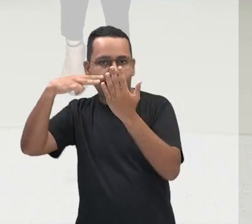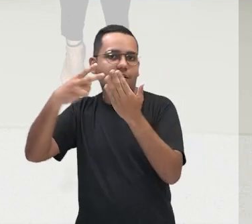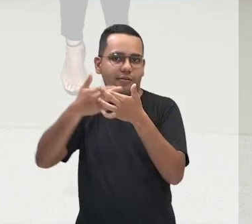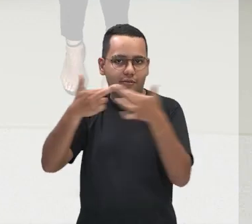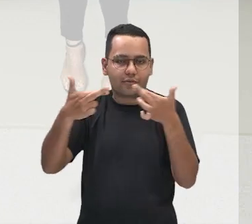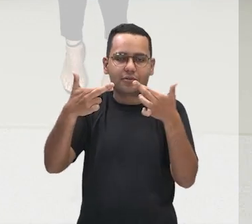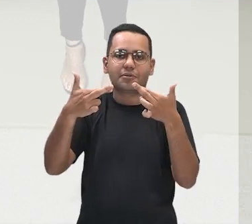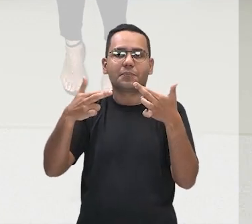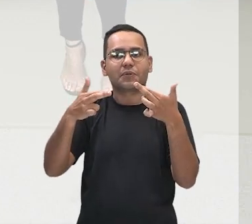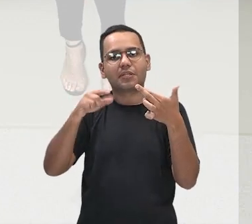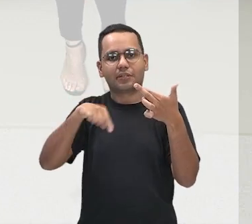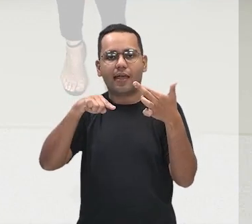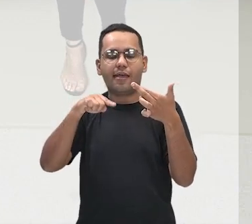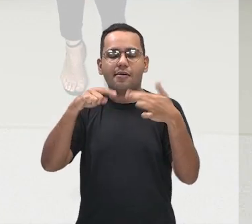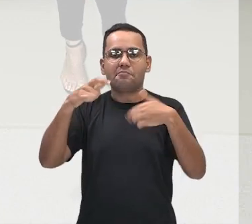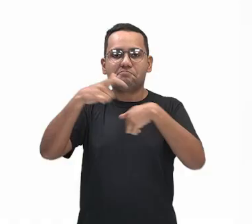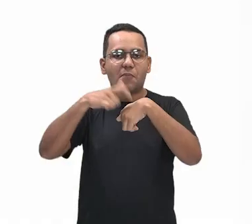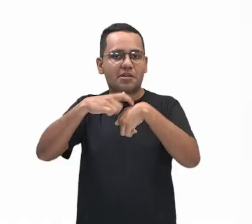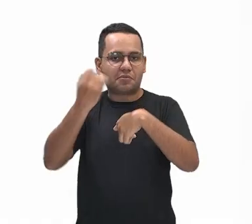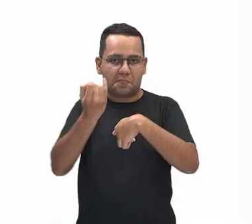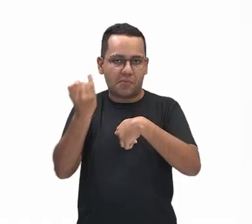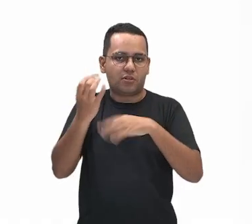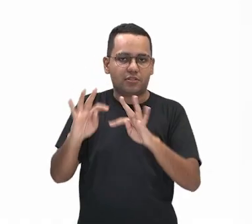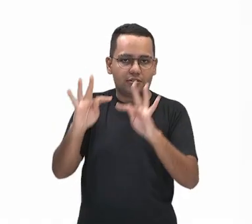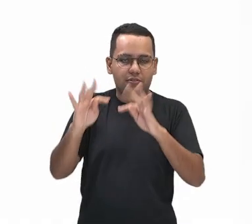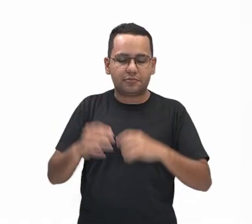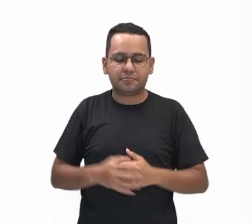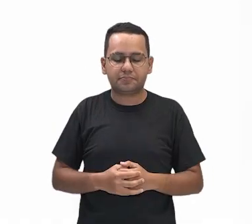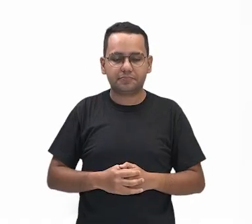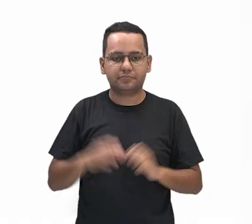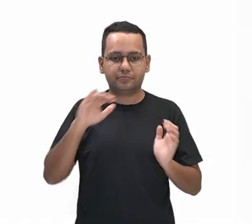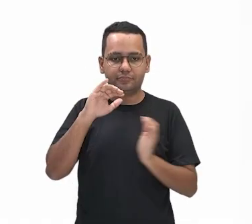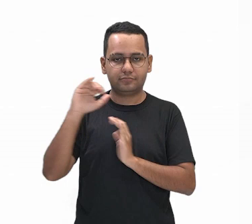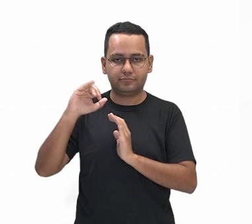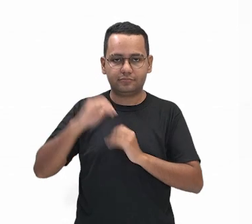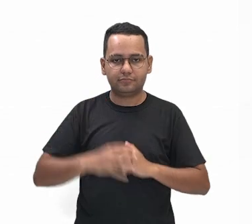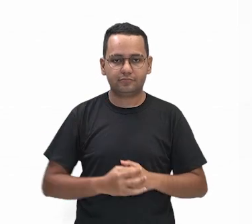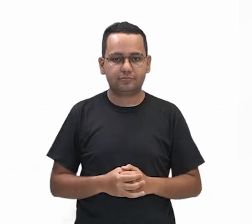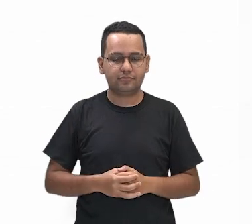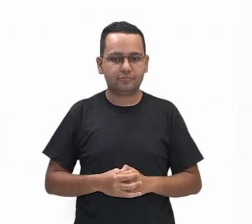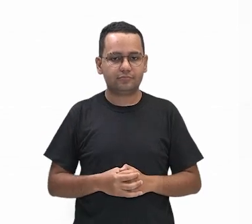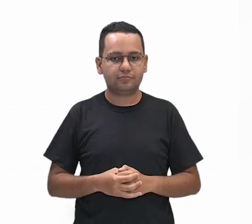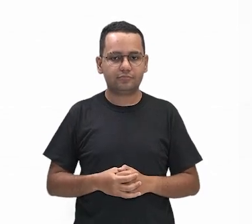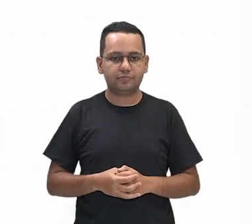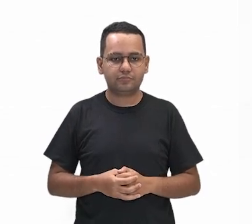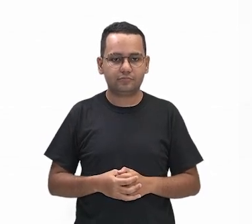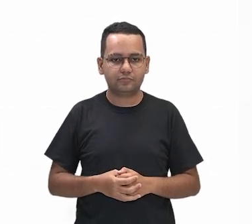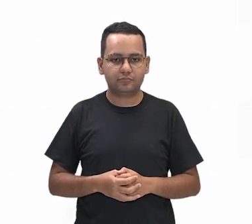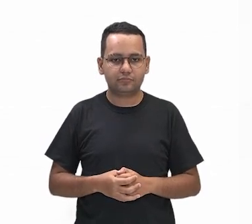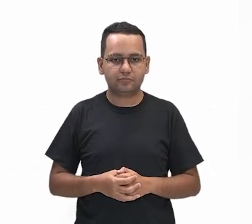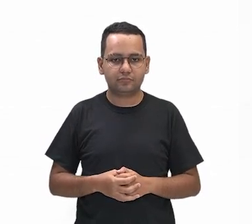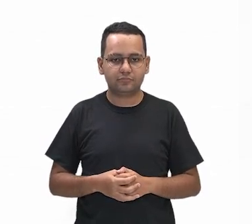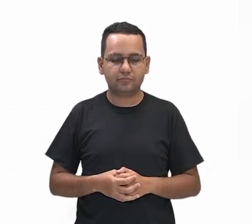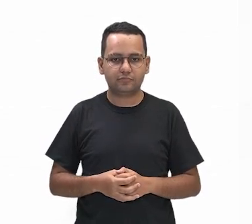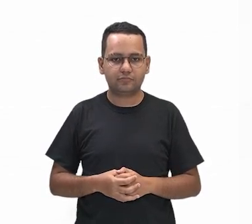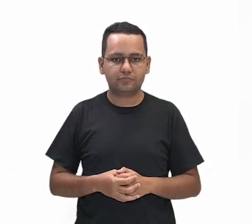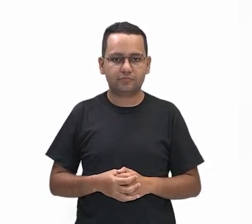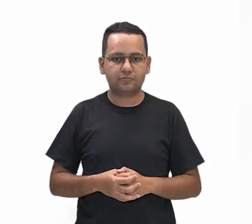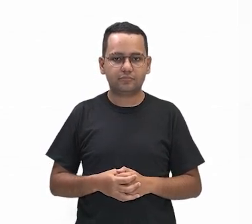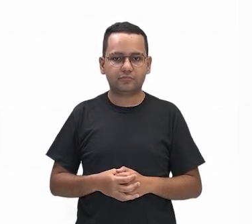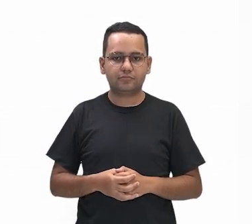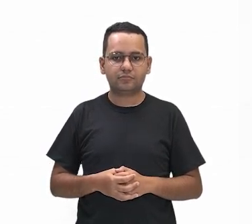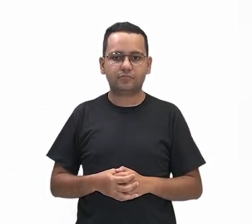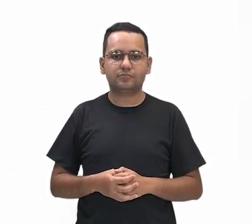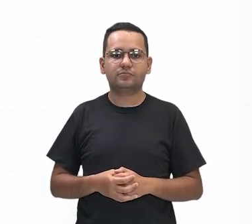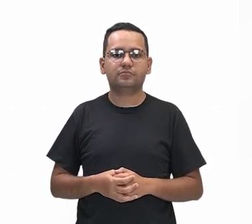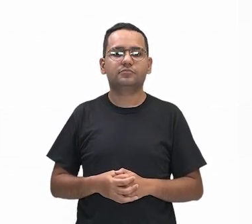tecnologia permite. Atualmente, temos disponíveis ferramentas que podem nos ajudar